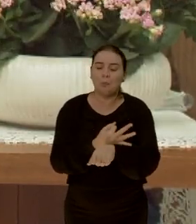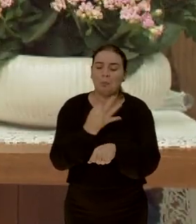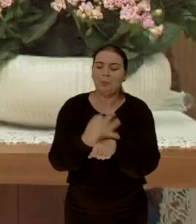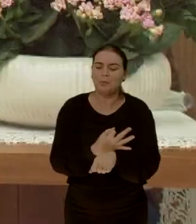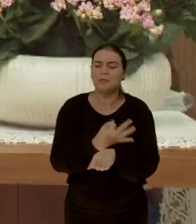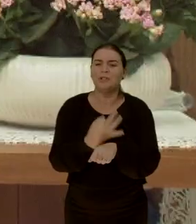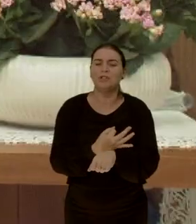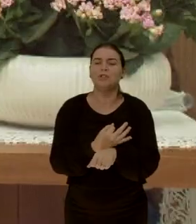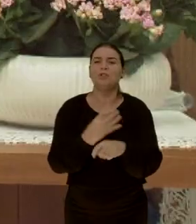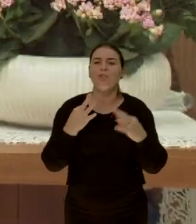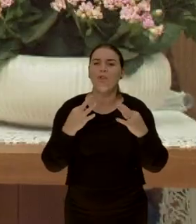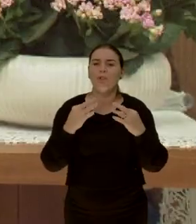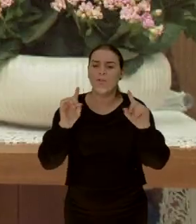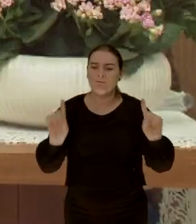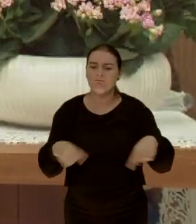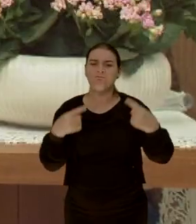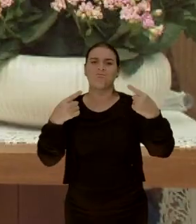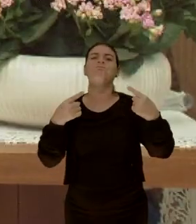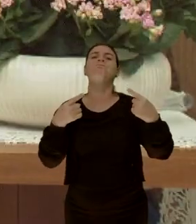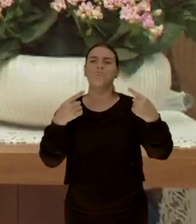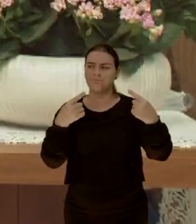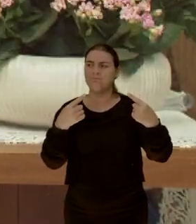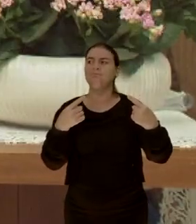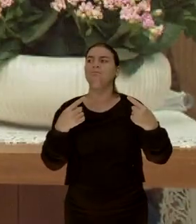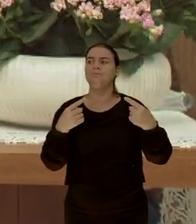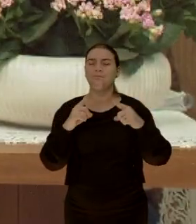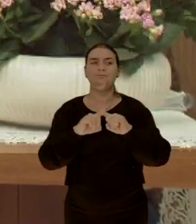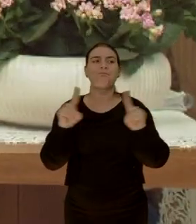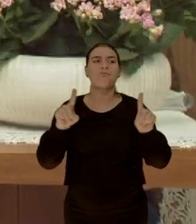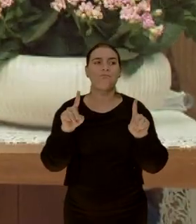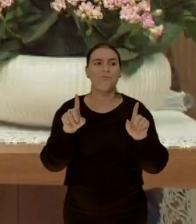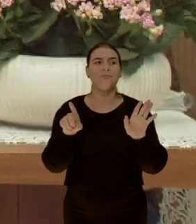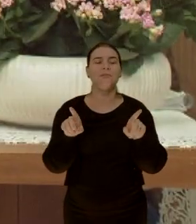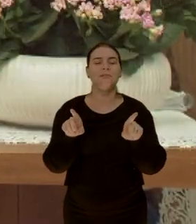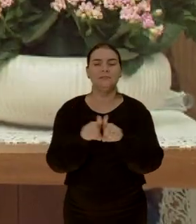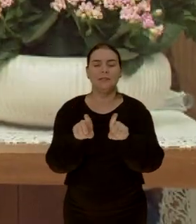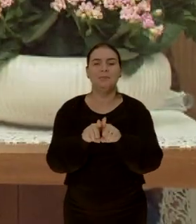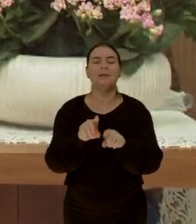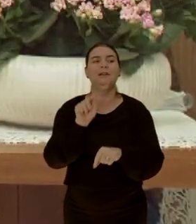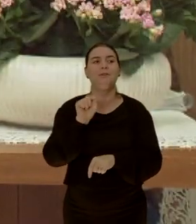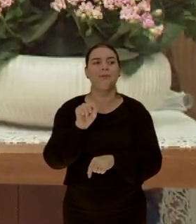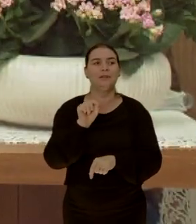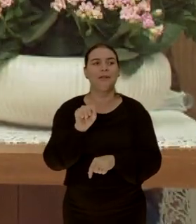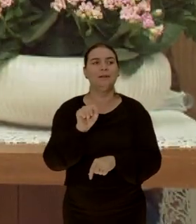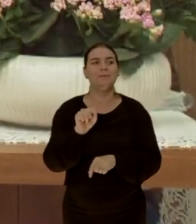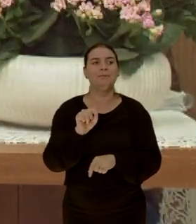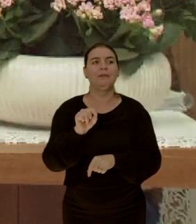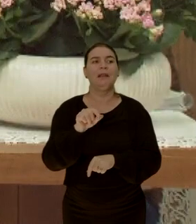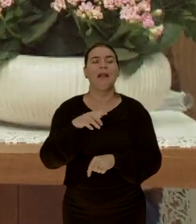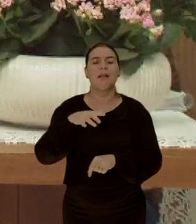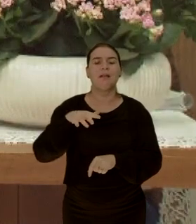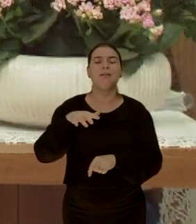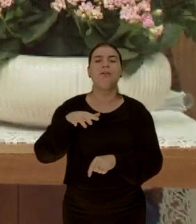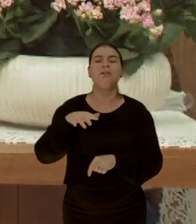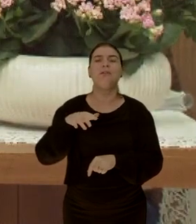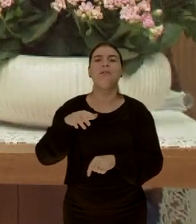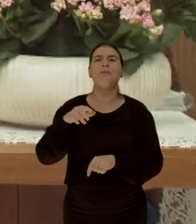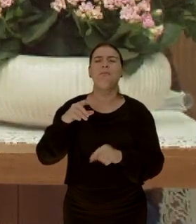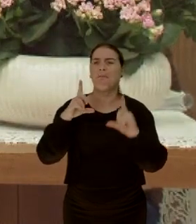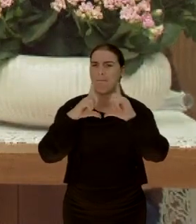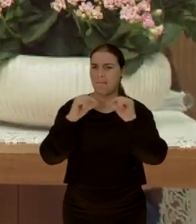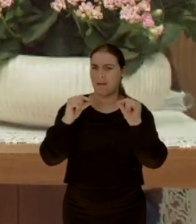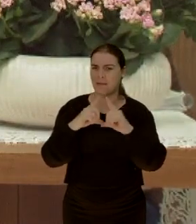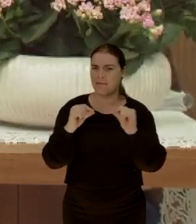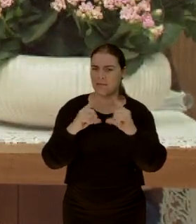que já vem aqui, o cidadão aqui numa área, aqui em Brasília, seja onde que for,